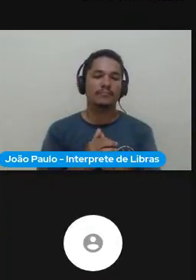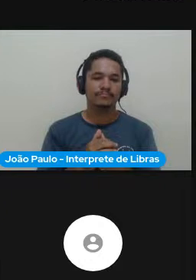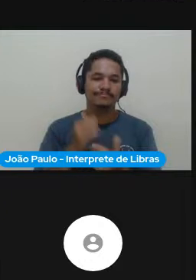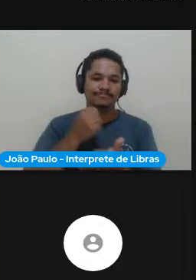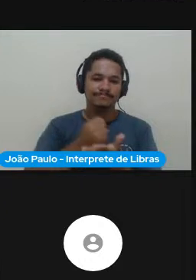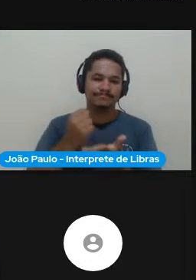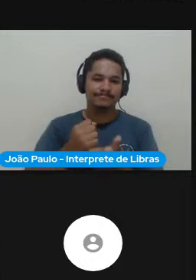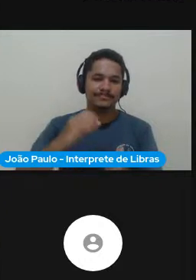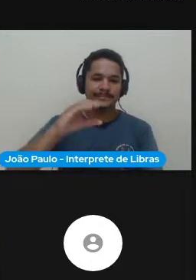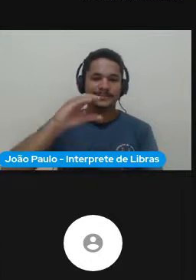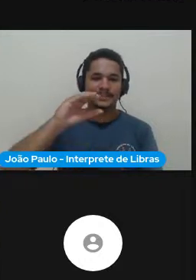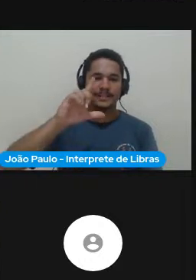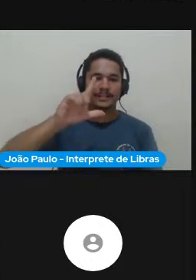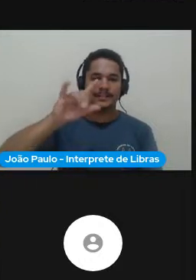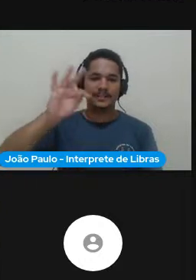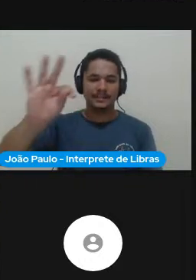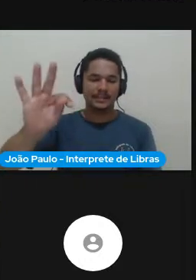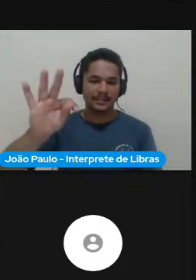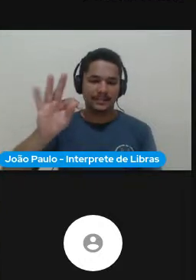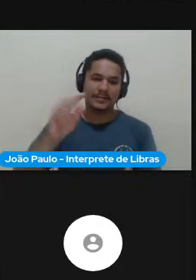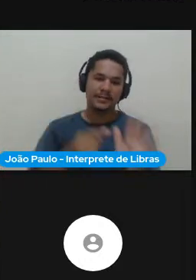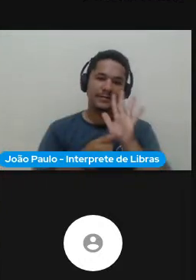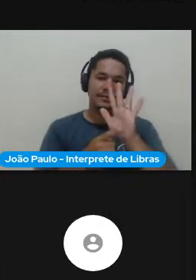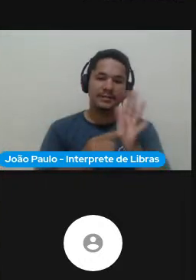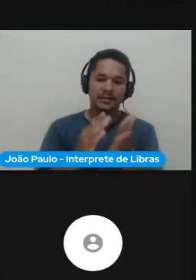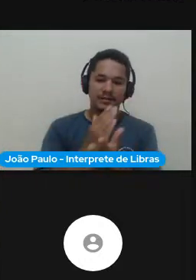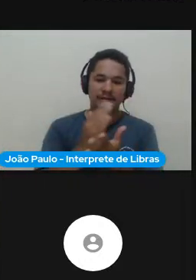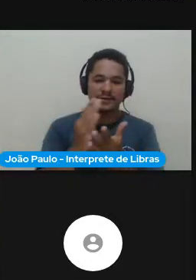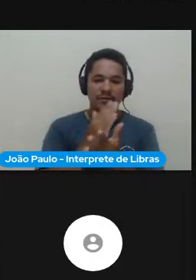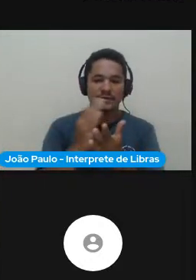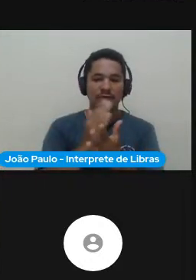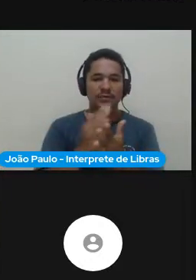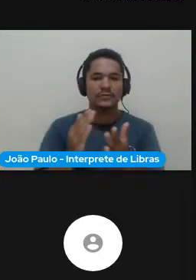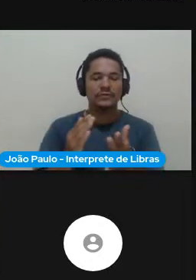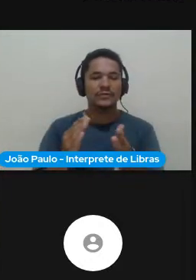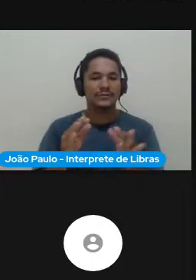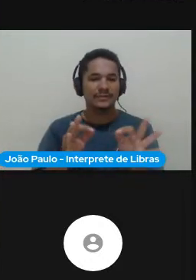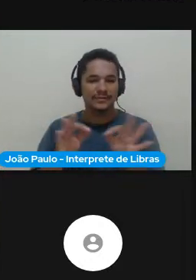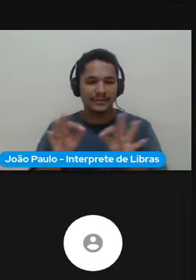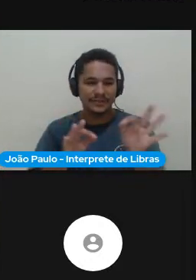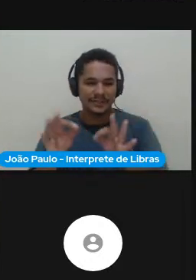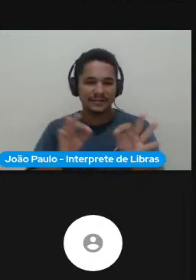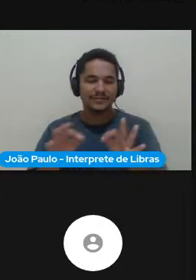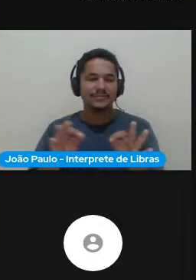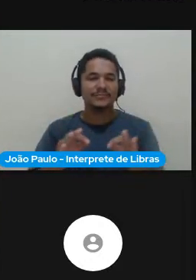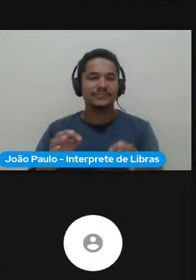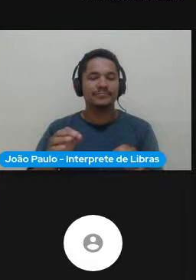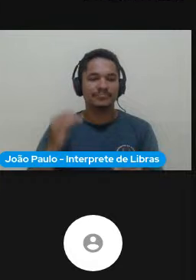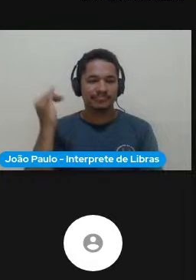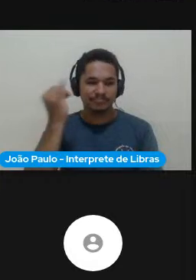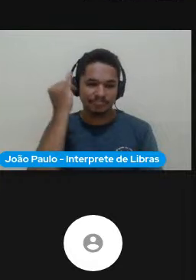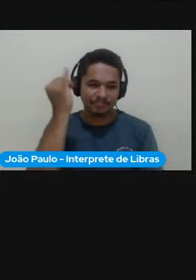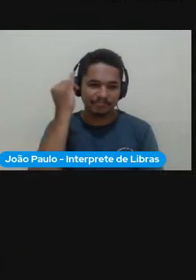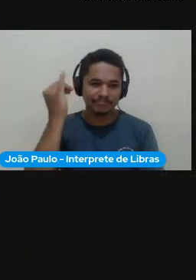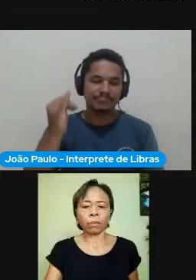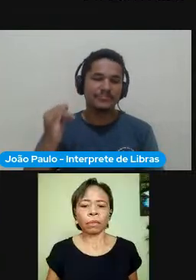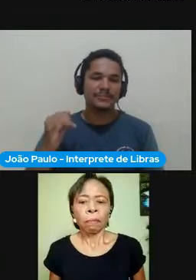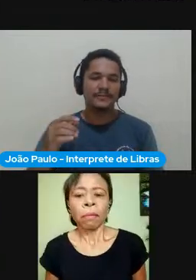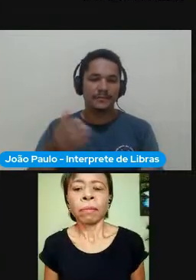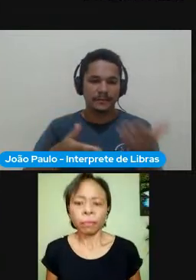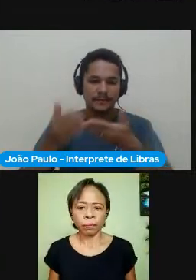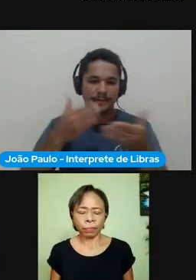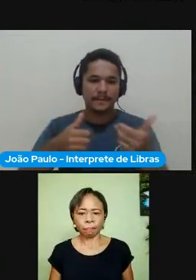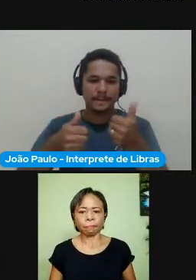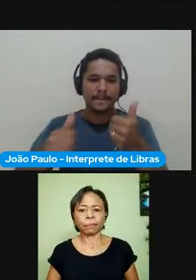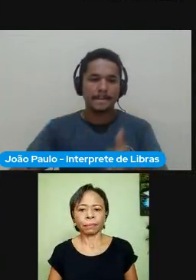CLT. Vamos apresentar alguns projetos de cooperativa também, que é muito significante para o mercado. Vamos também apresentar